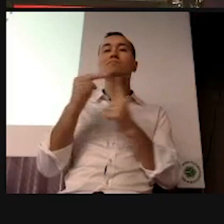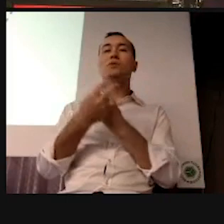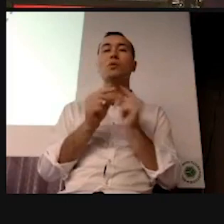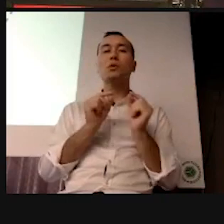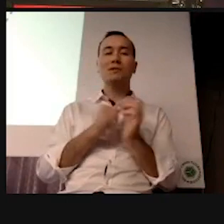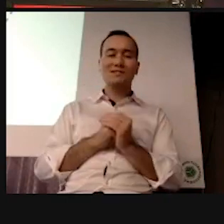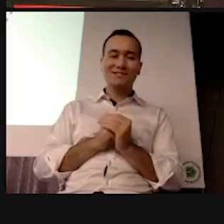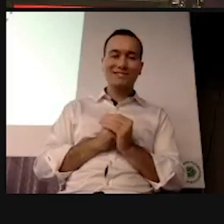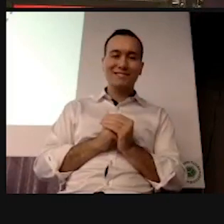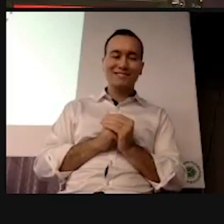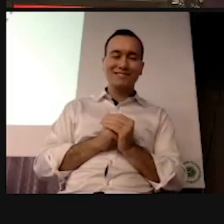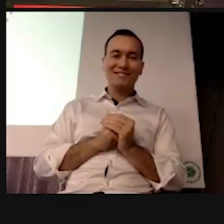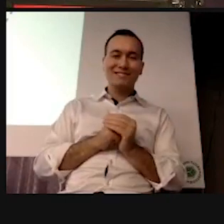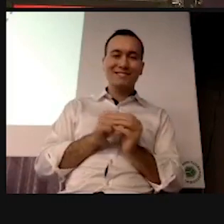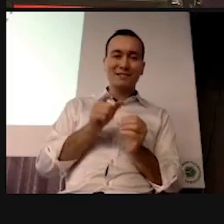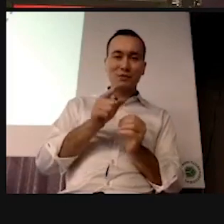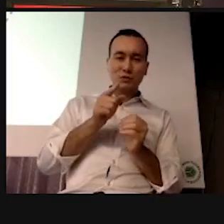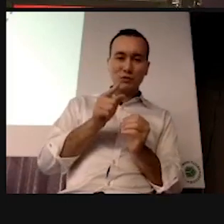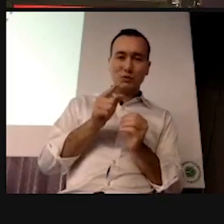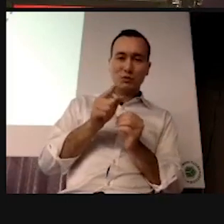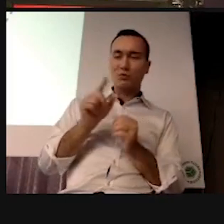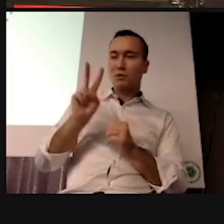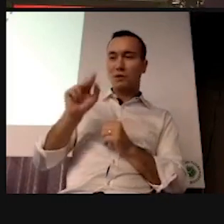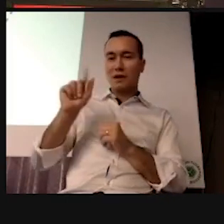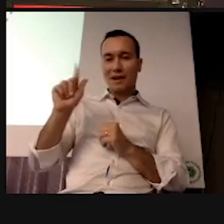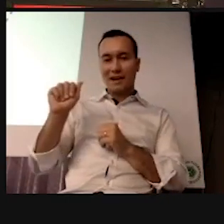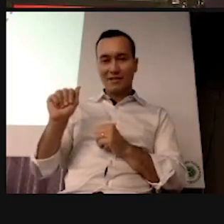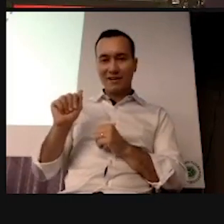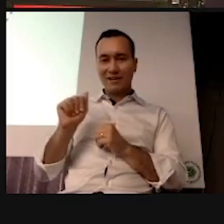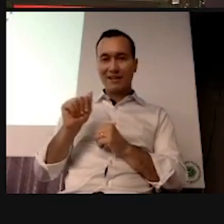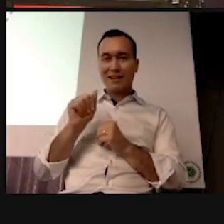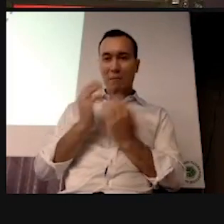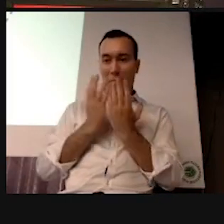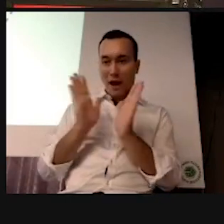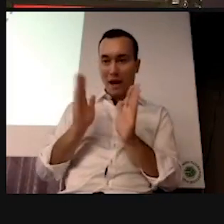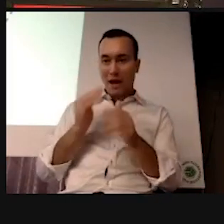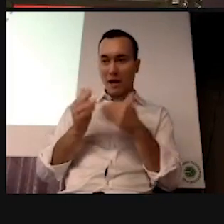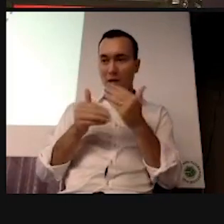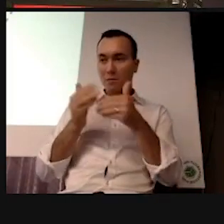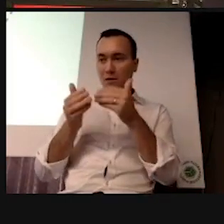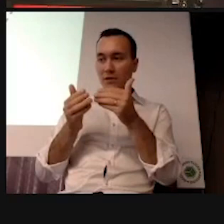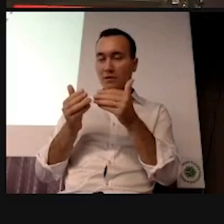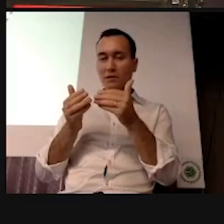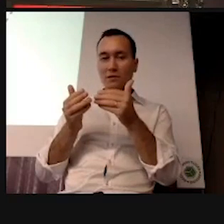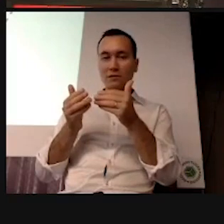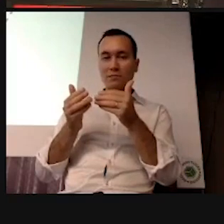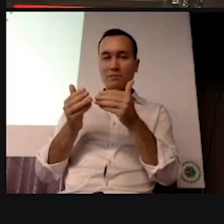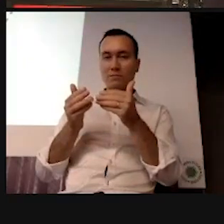né? Trabalhando vagas pontuais. A gente precisa trabalhar cada vez mais isso. Eu gosto